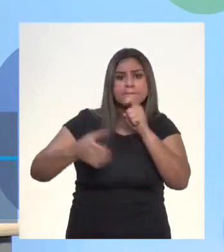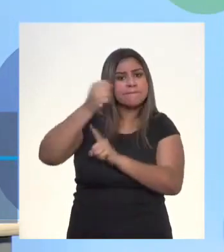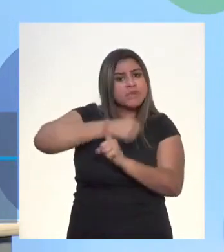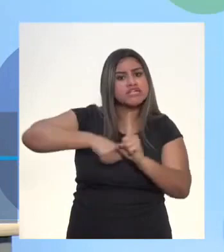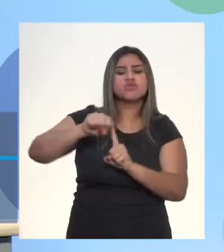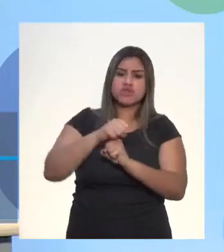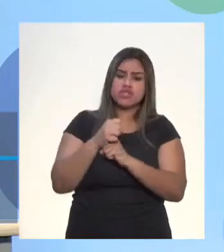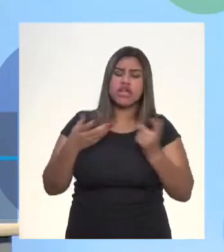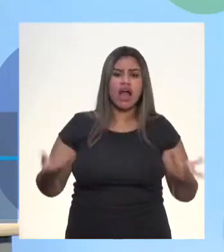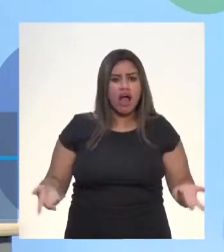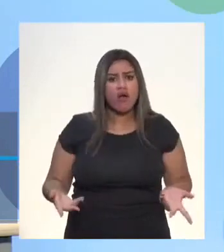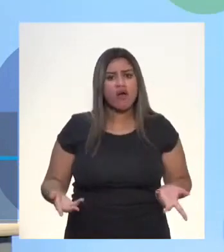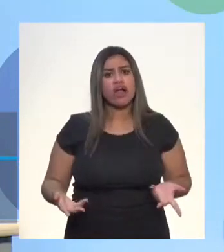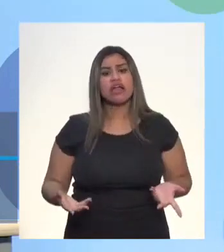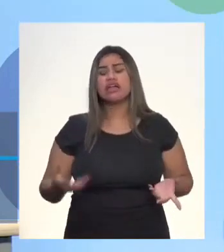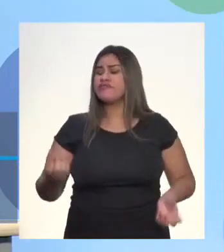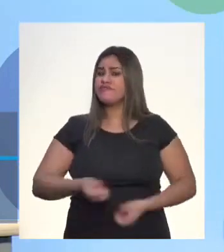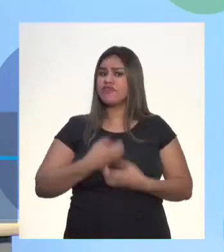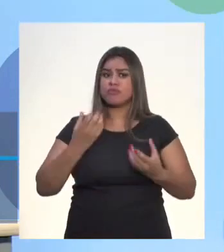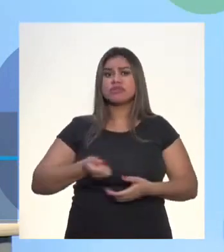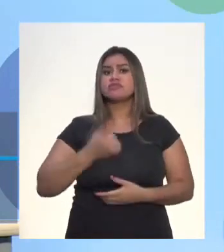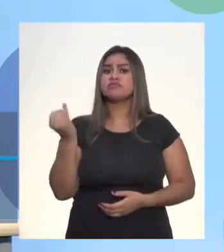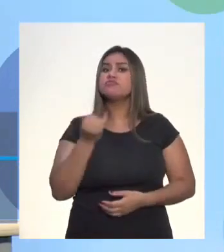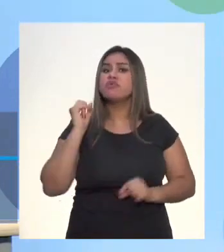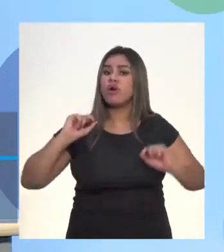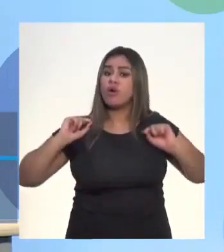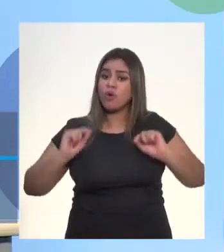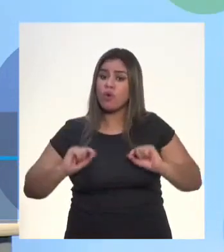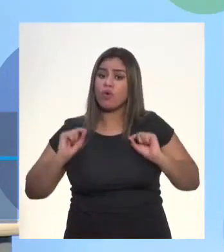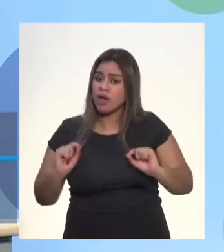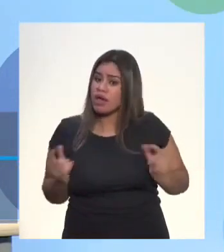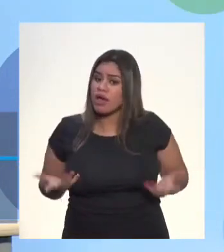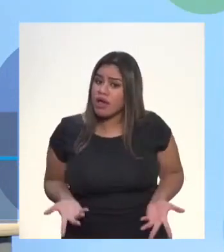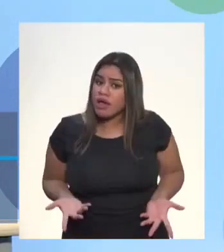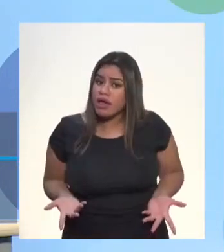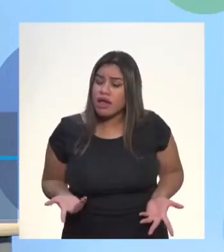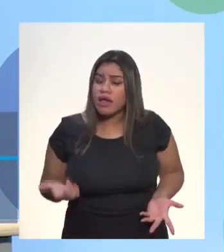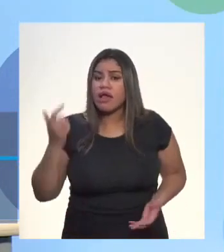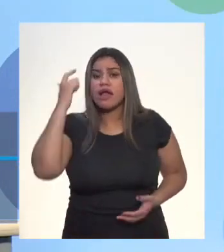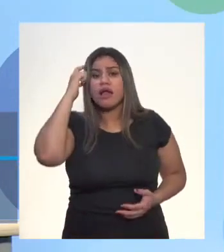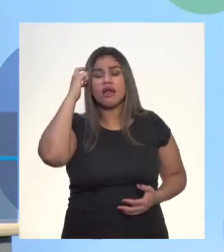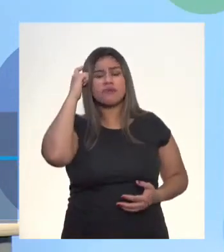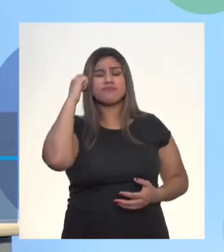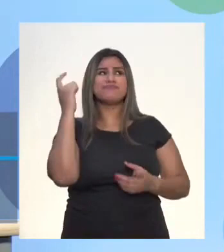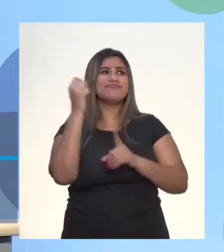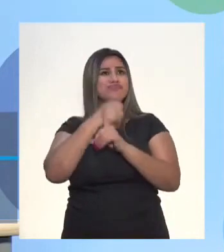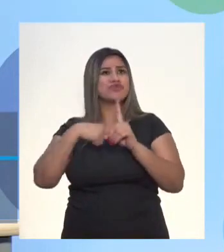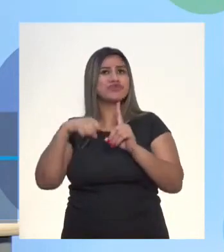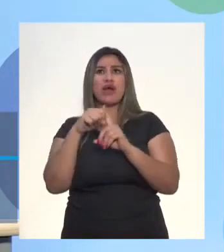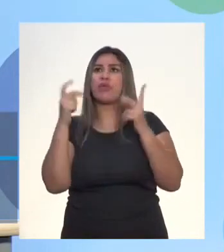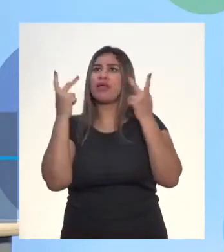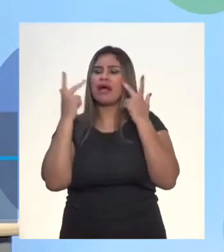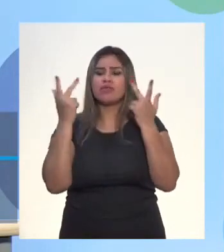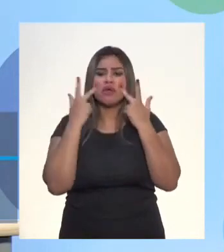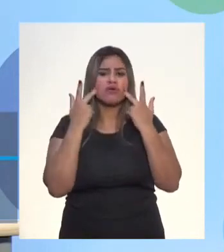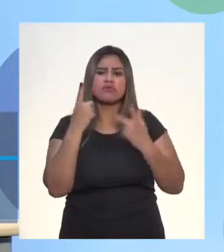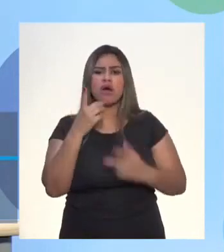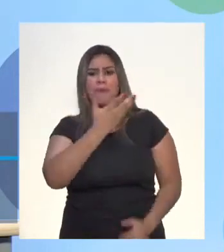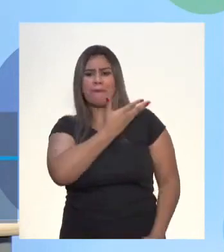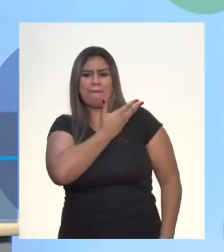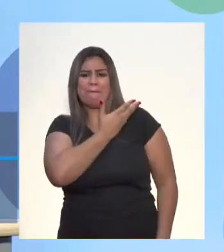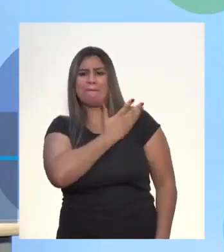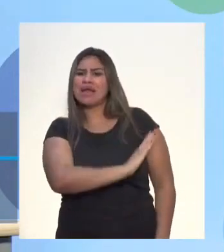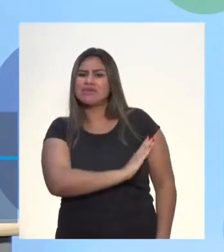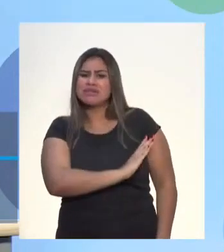sociais. E uma das informações mais importantes que nós temos que ter em mente é que nada na sociedade é natural. O preconceito não é